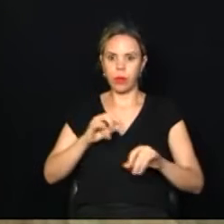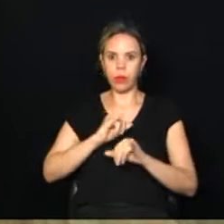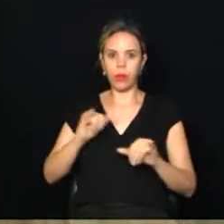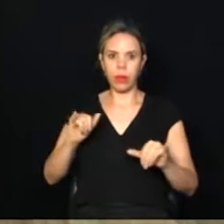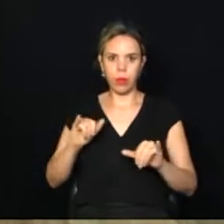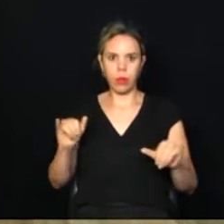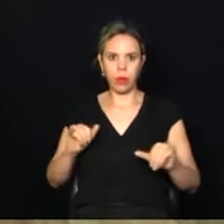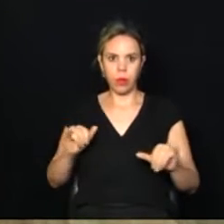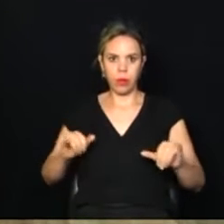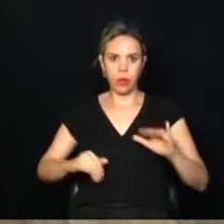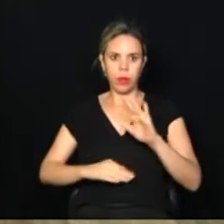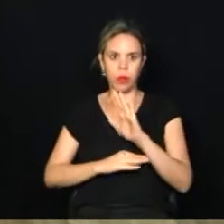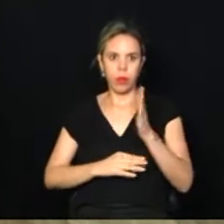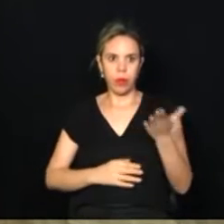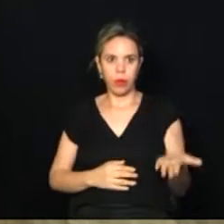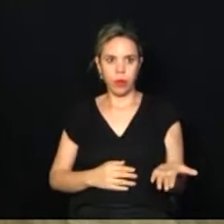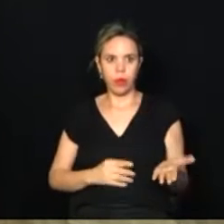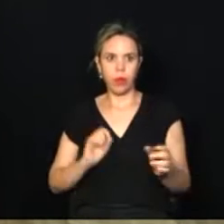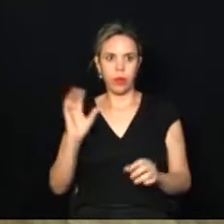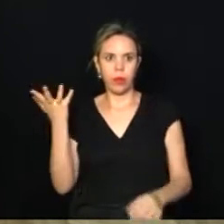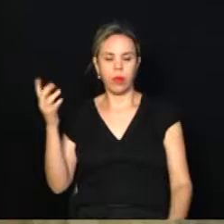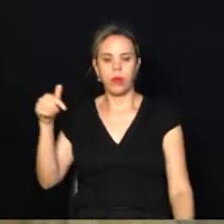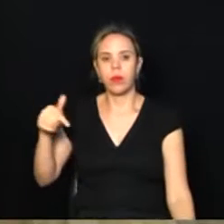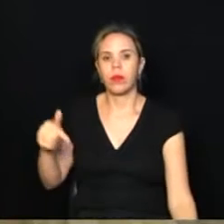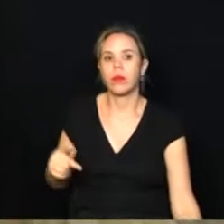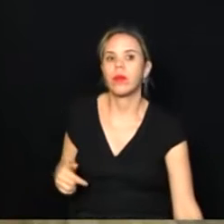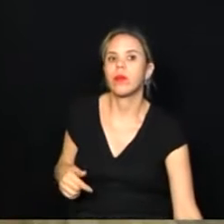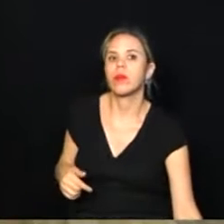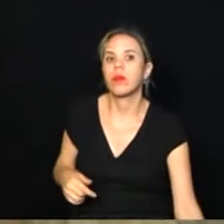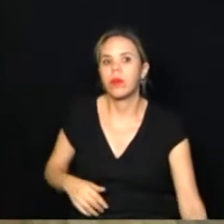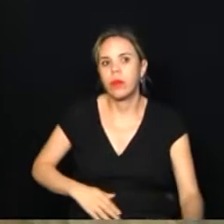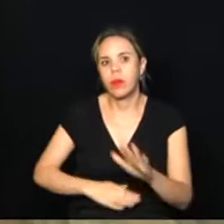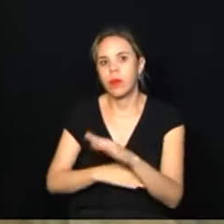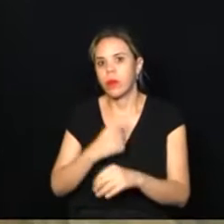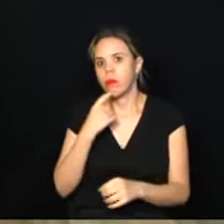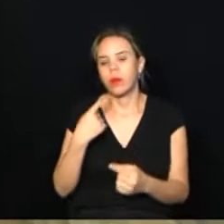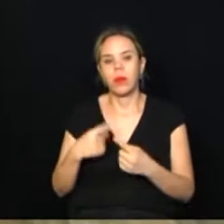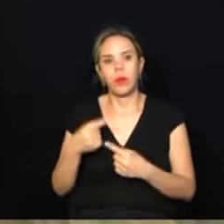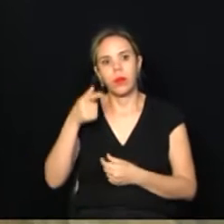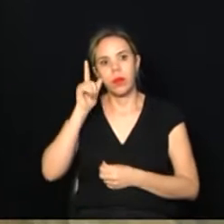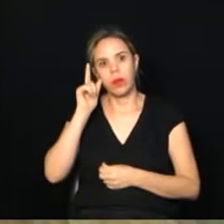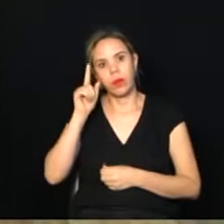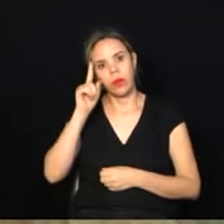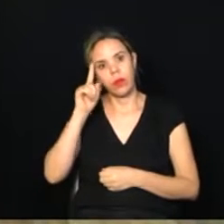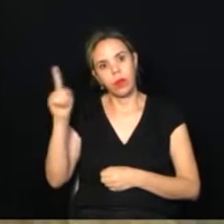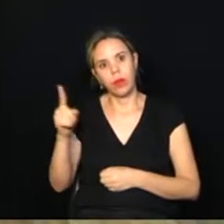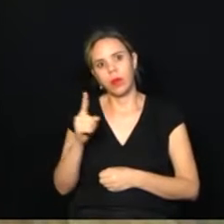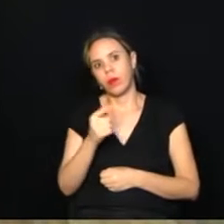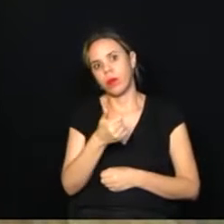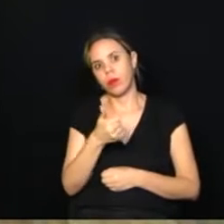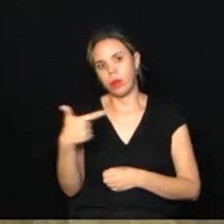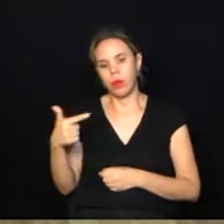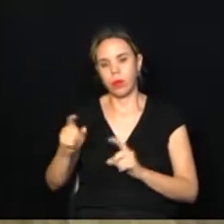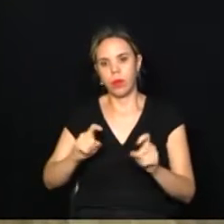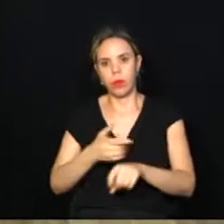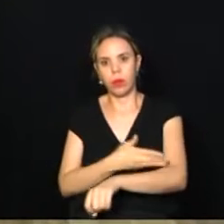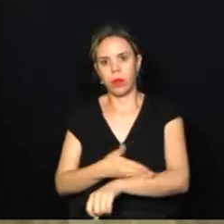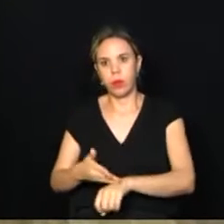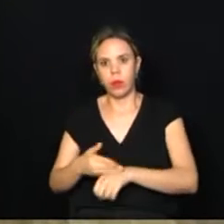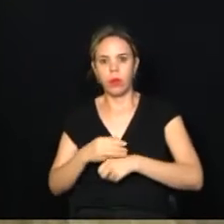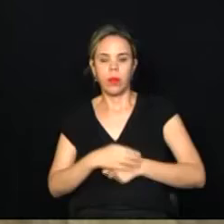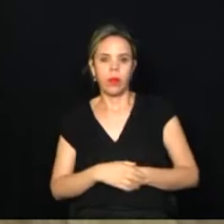notícias do Legislativo, do que acontece aqui na Câmara de Campinas, até porque ontem foi dia da 12ª reunião